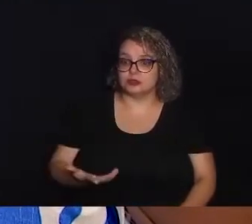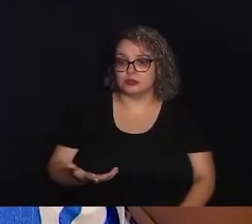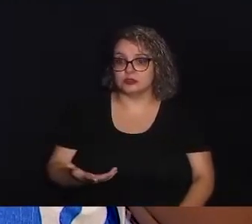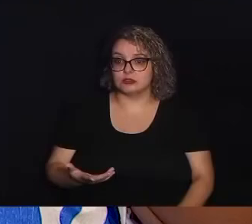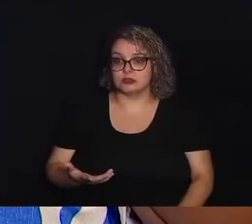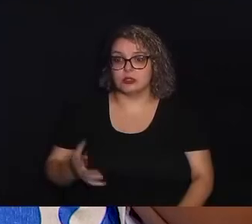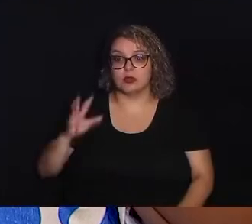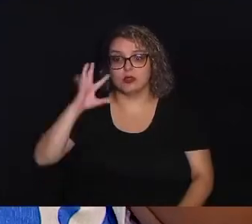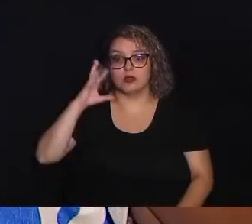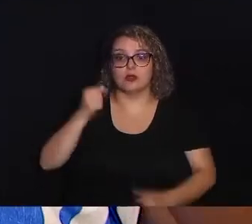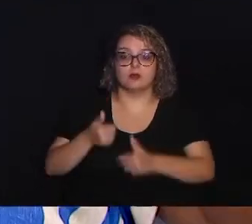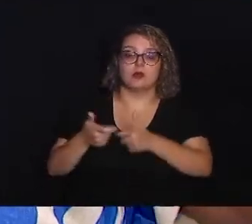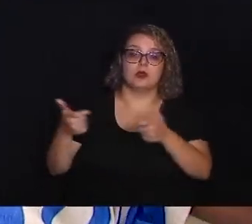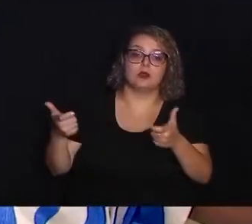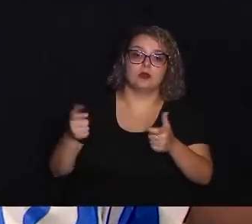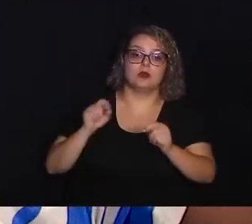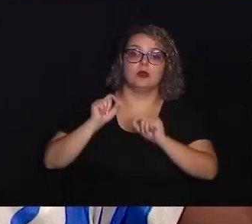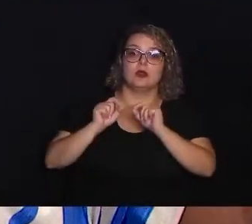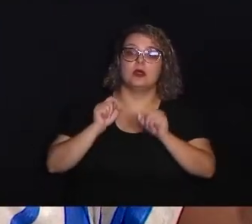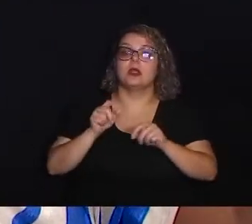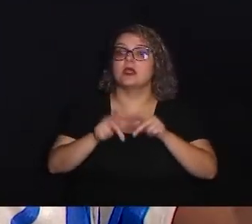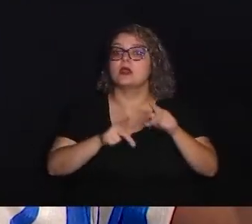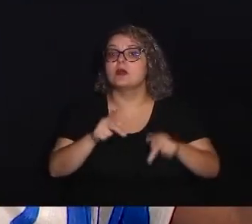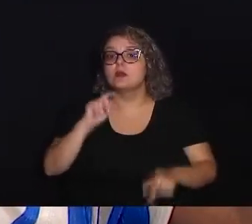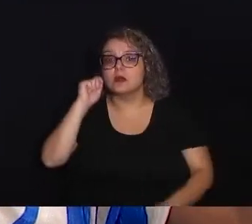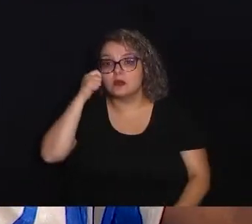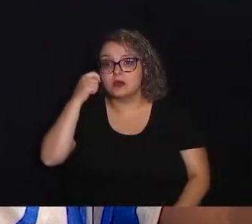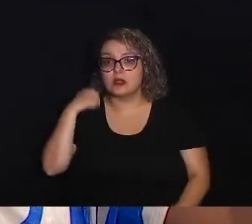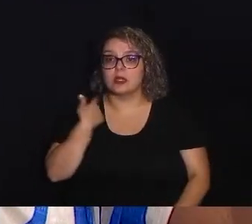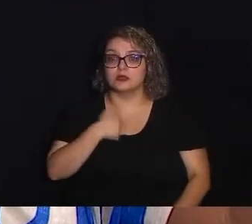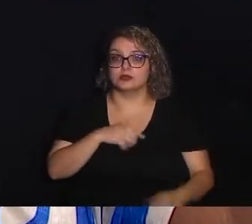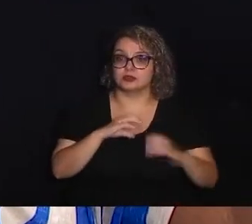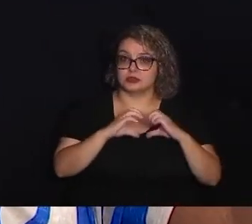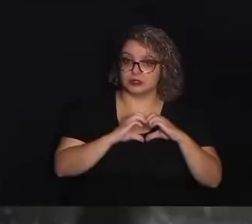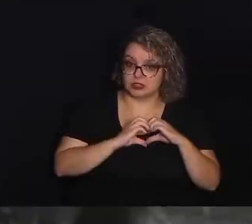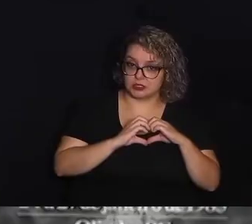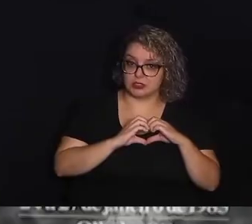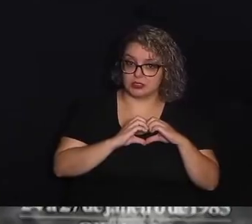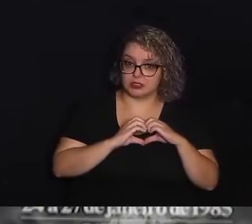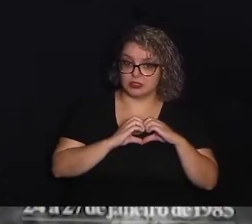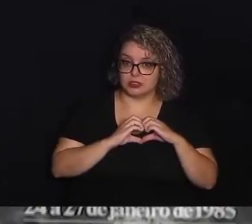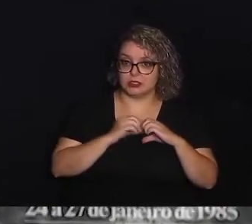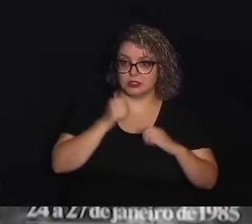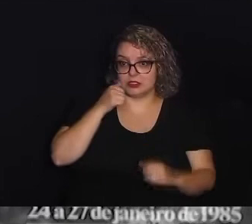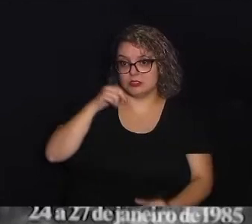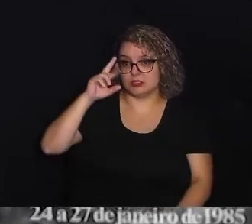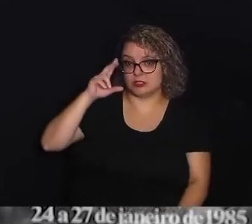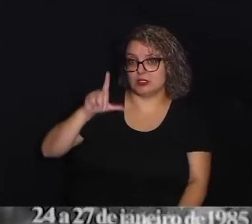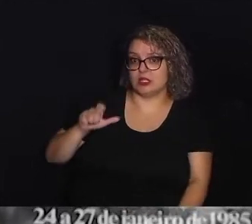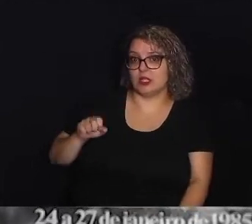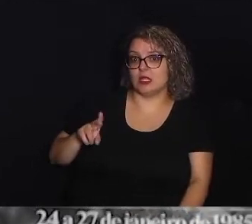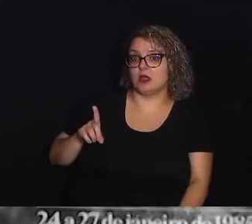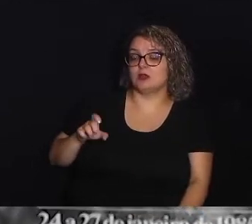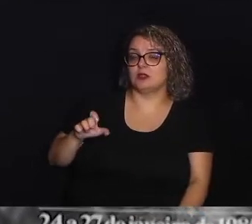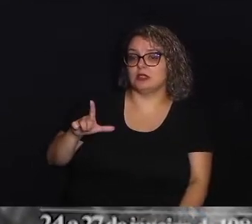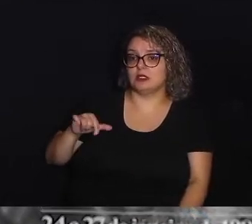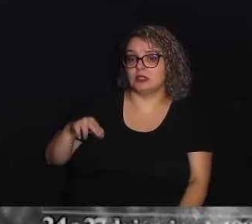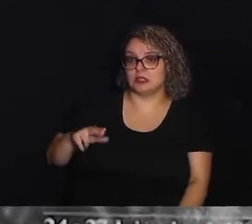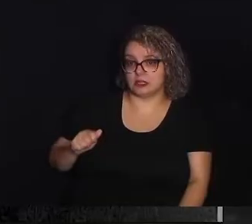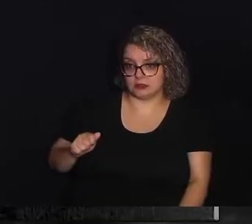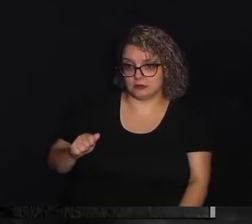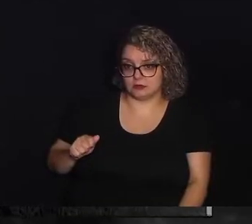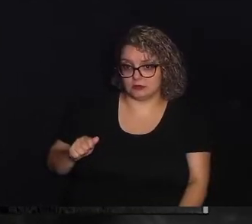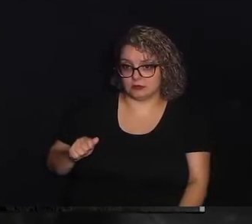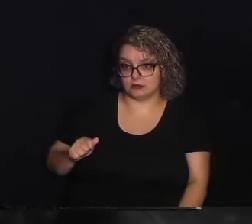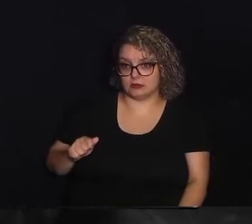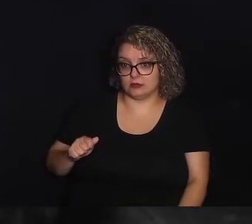adquire um conhecimento maior Eu quero saber quem que é esse povo negro a nossa querida senhora